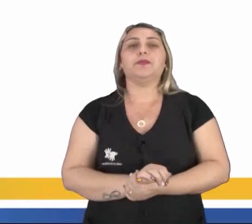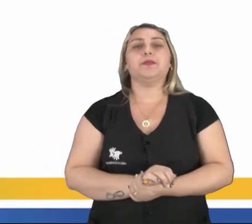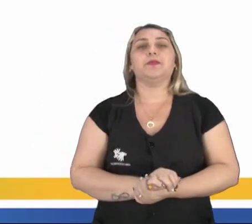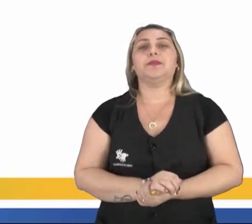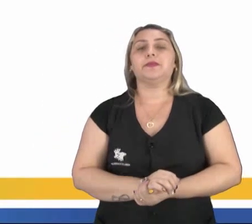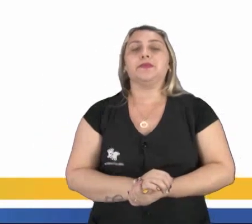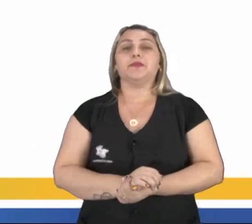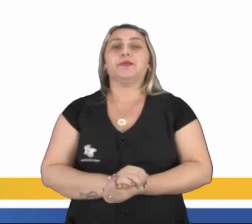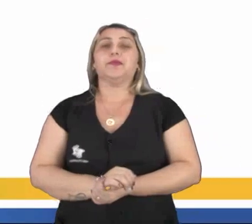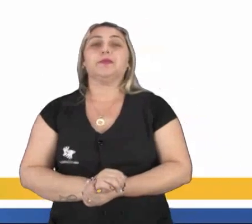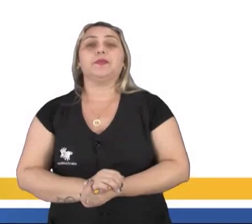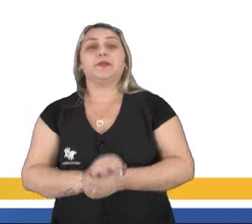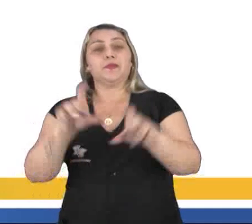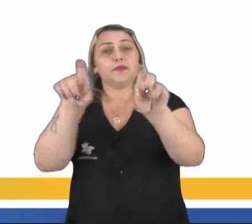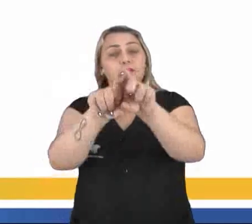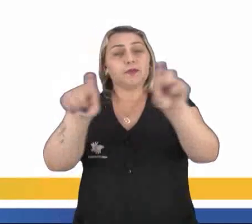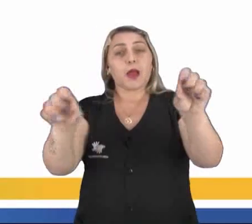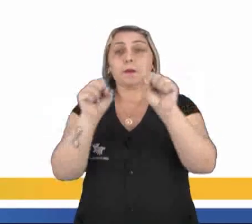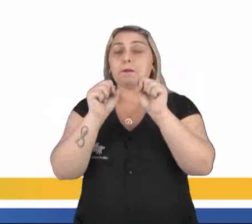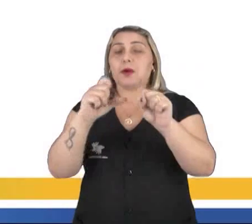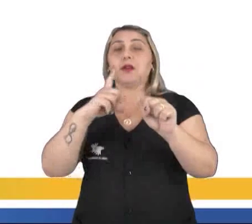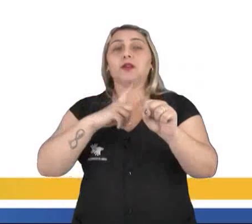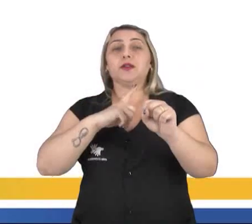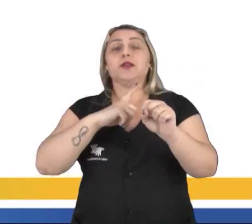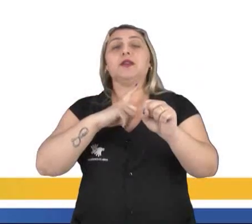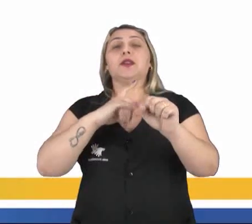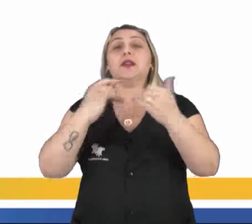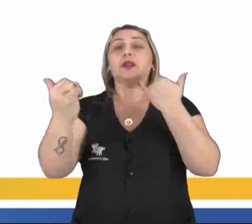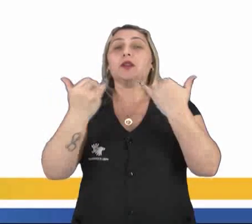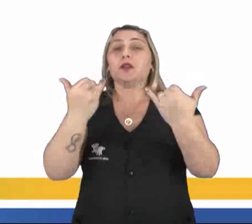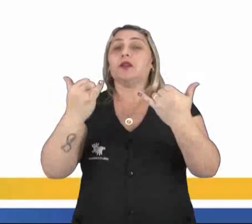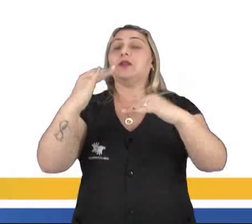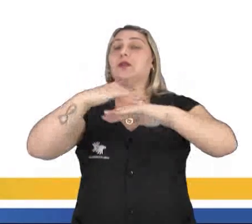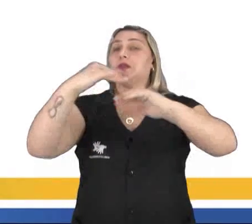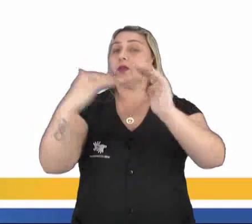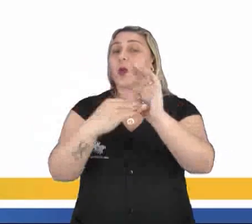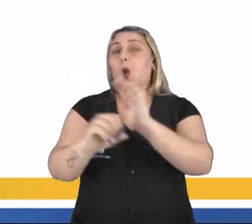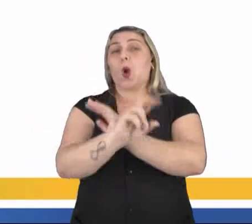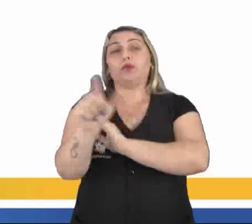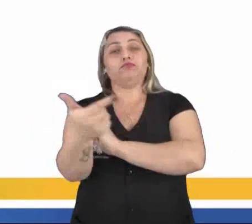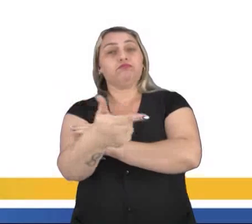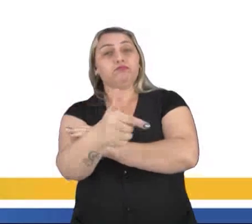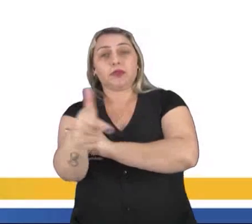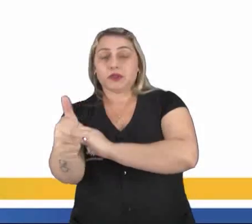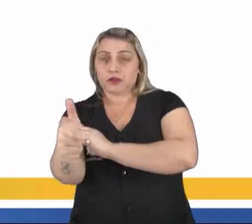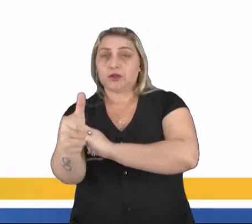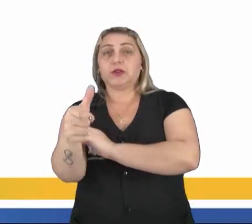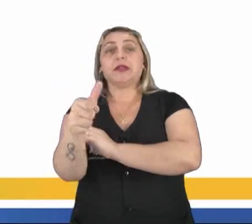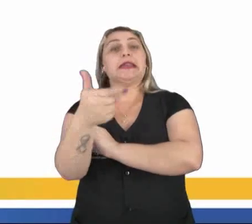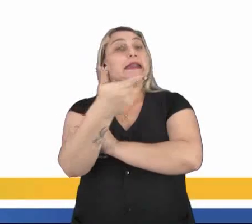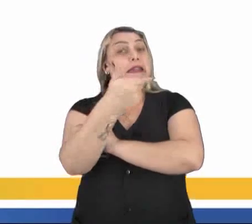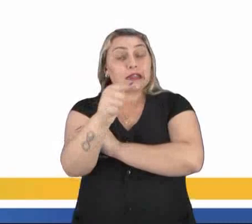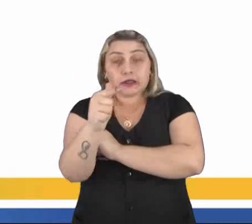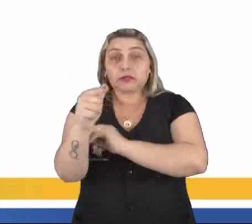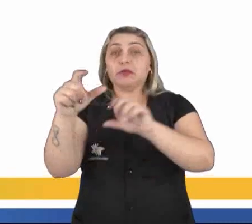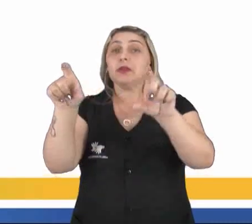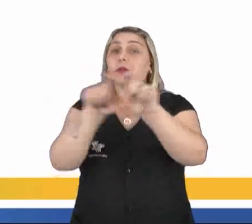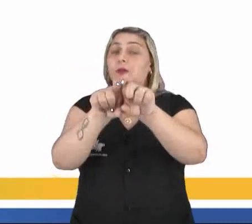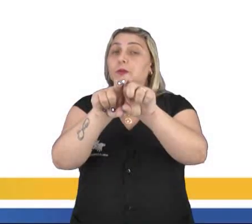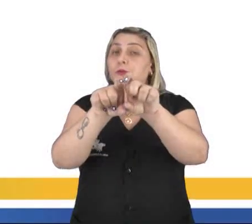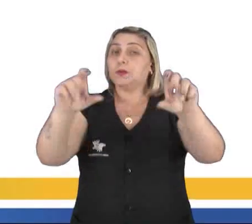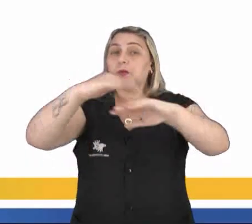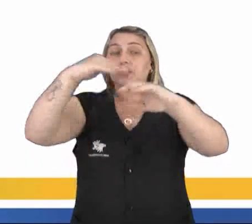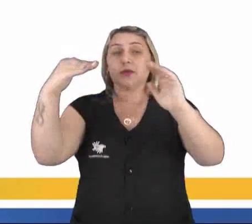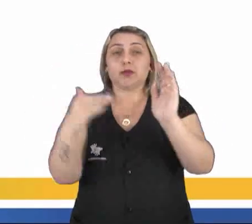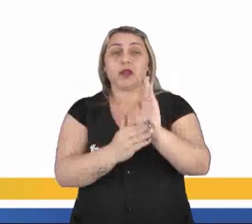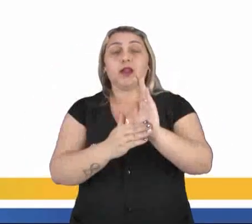ele diz ali que a oração ela pode apresentar sentido completo ou não, as orações que não apresentam sentido completo são essas que nós